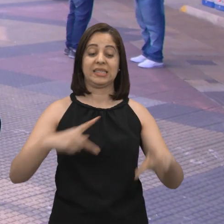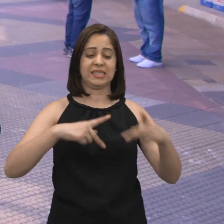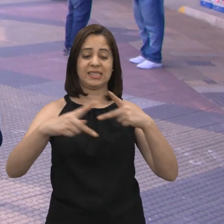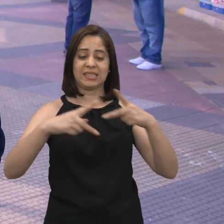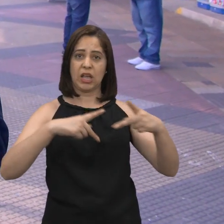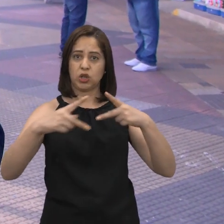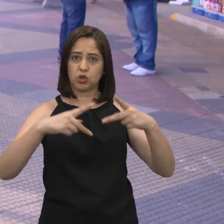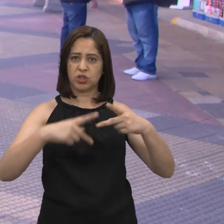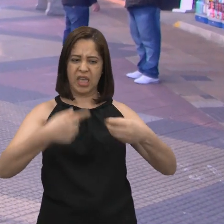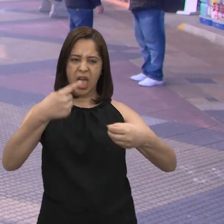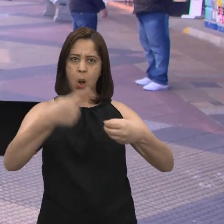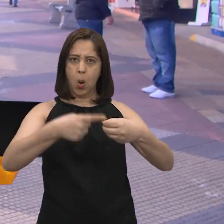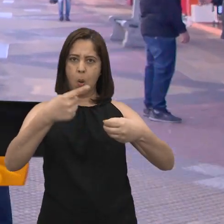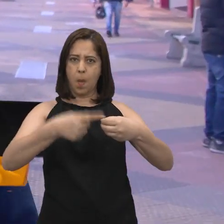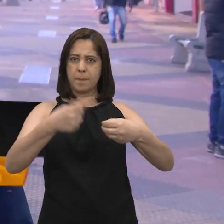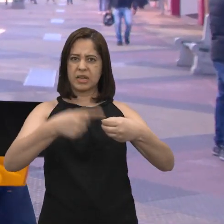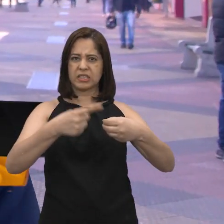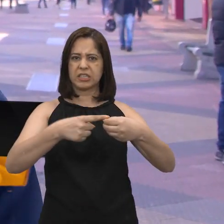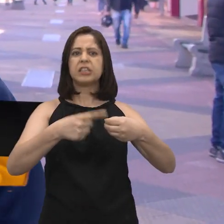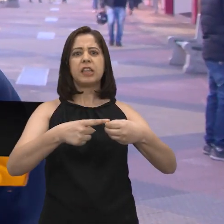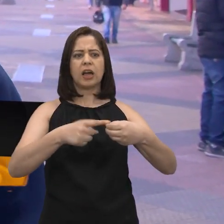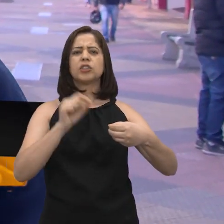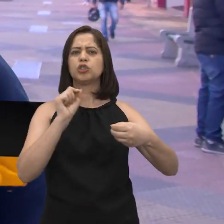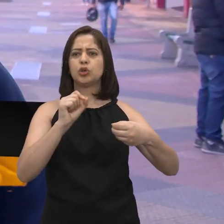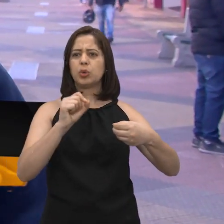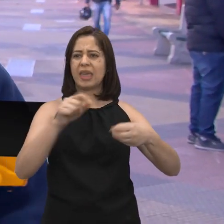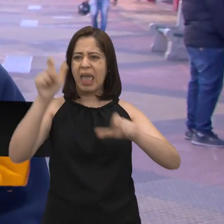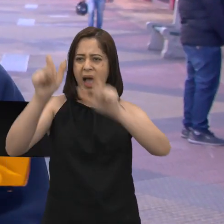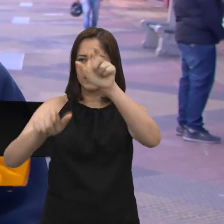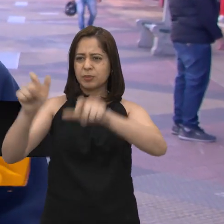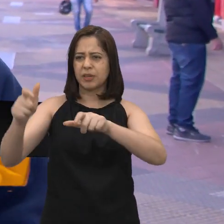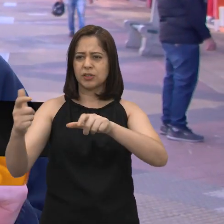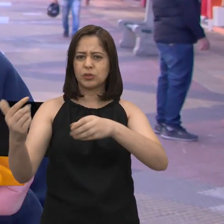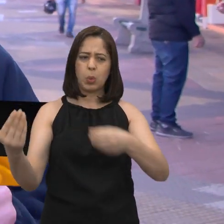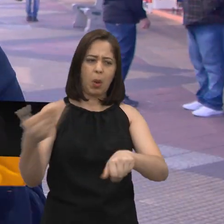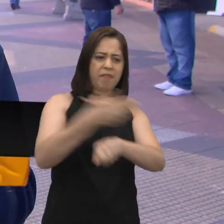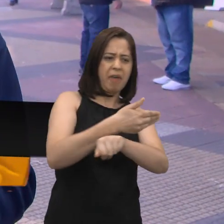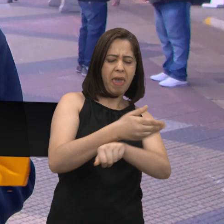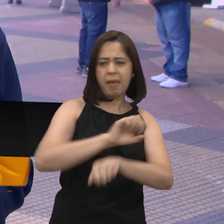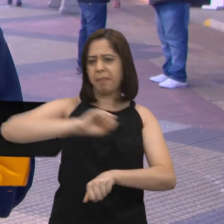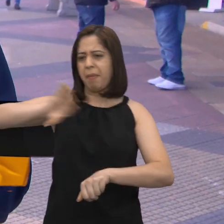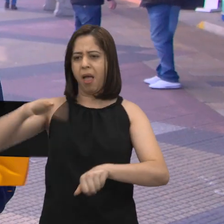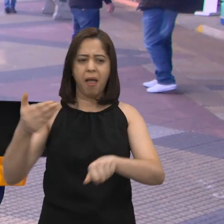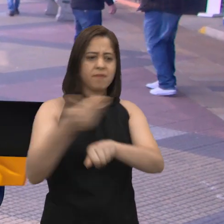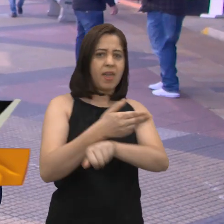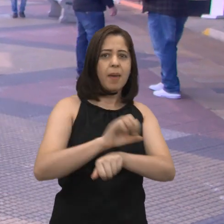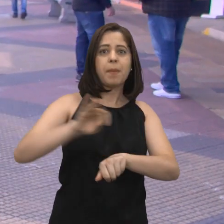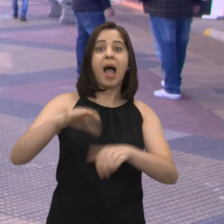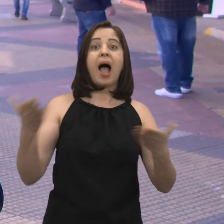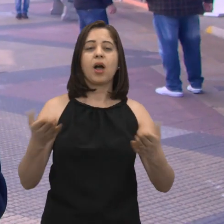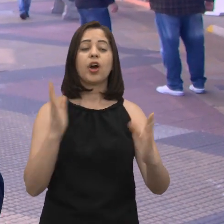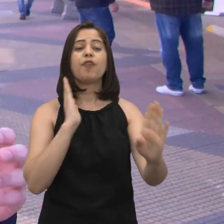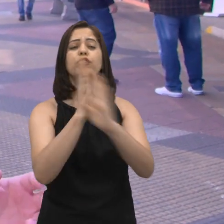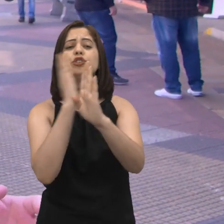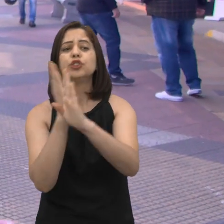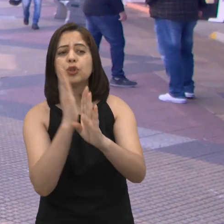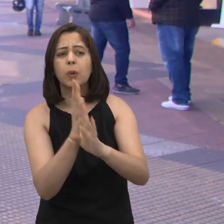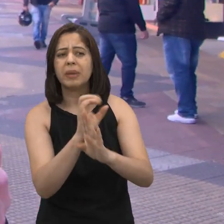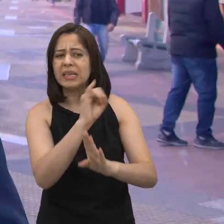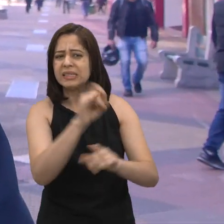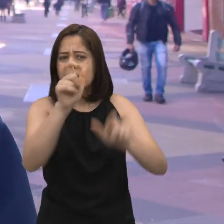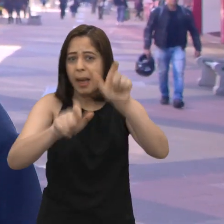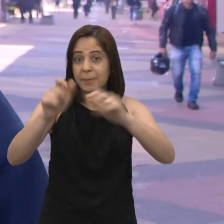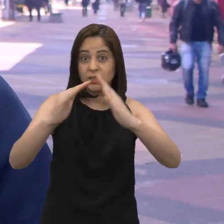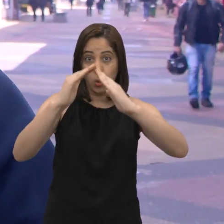São José é reconhecida por ser uma cidade de forasteiros, por isso Tá na Rua veio até o centro da cidade descobrir se tem mais pessoas